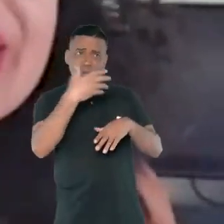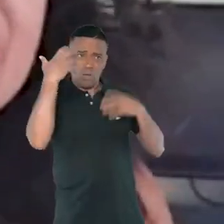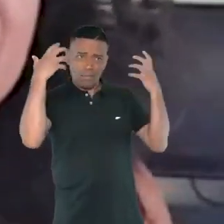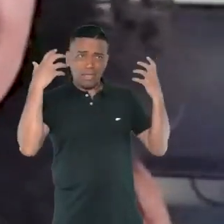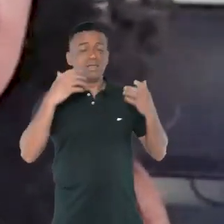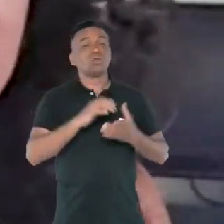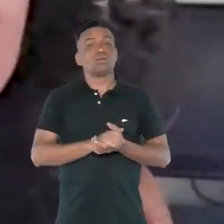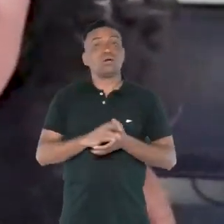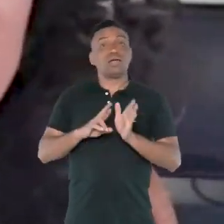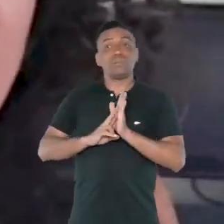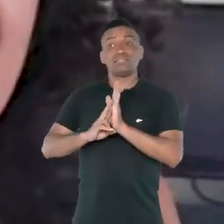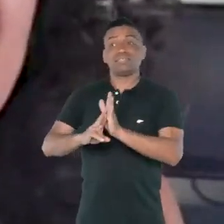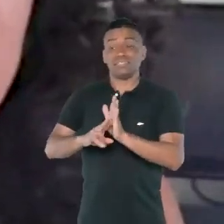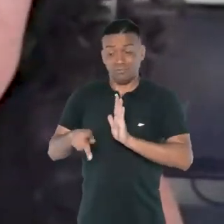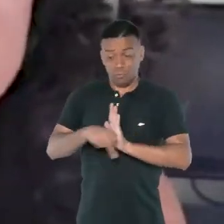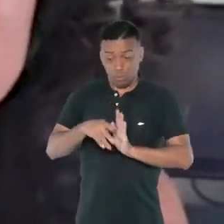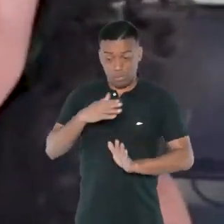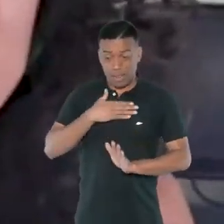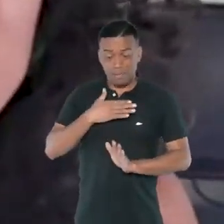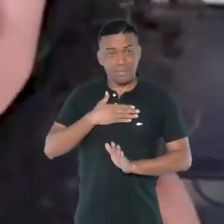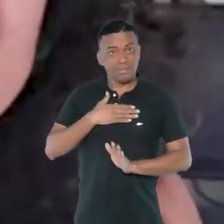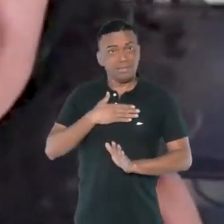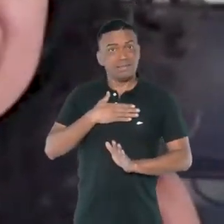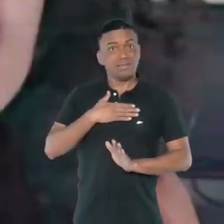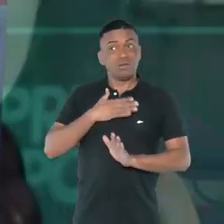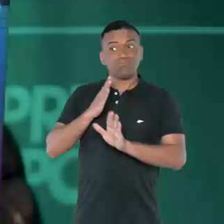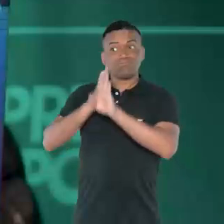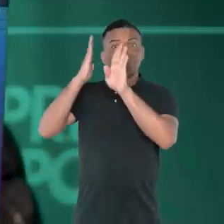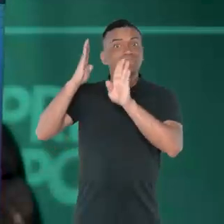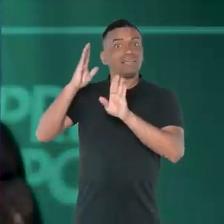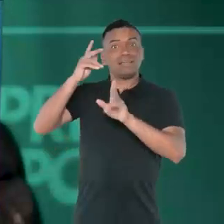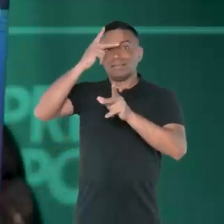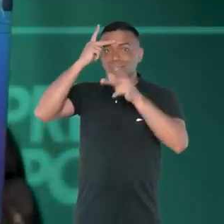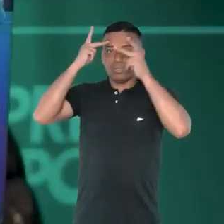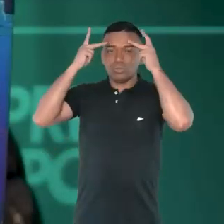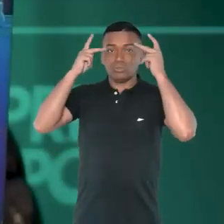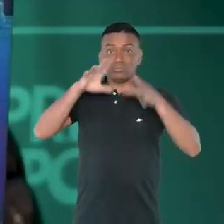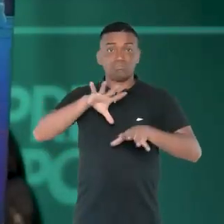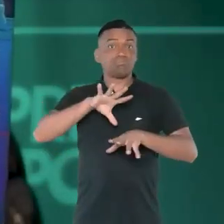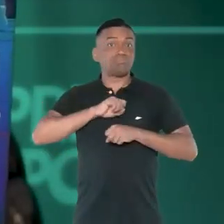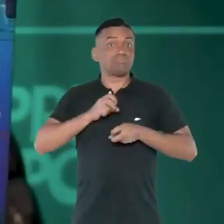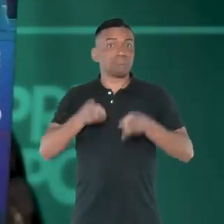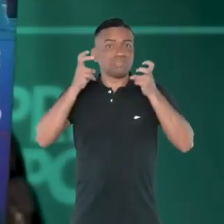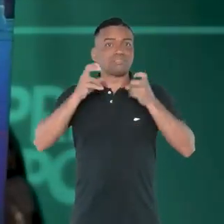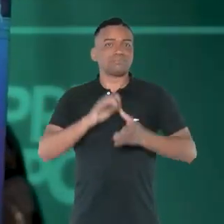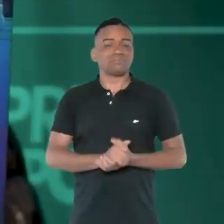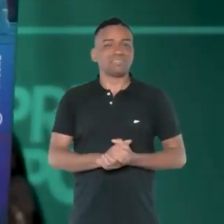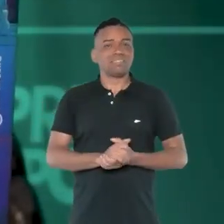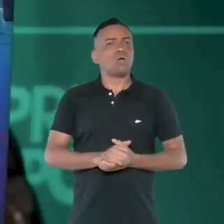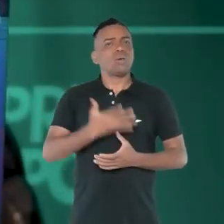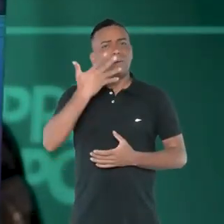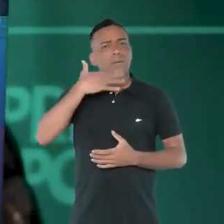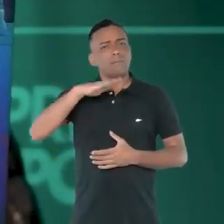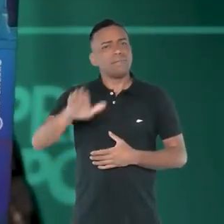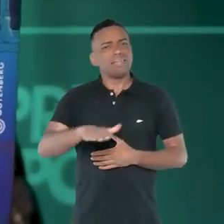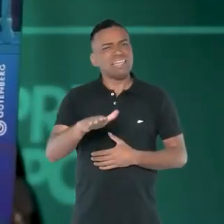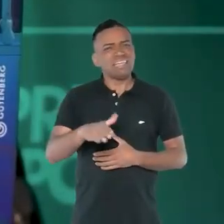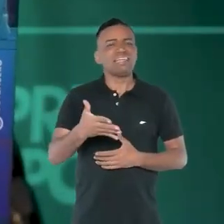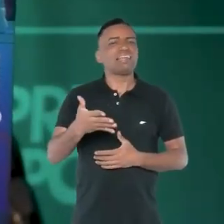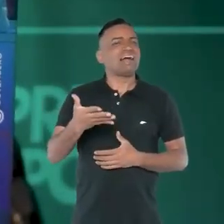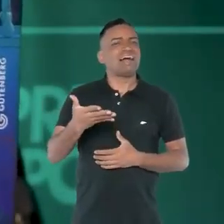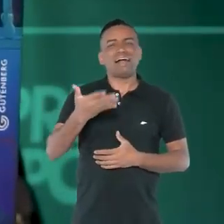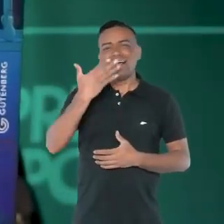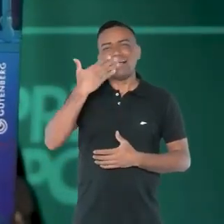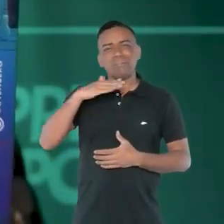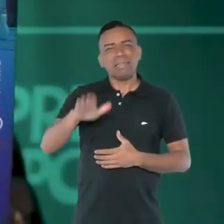na representatividade. Eu fiz o livro pensando na representatividade para mim e eu atingi outras pessoas. E